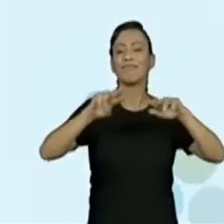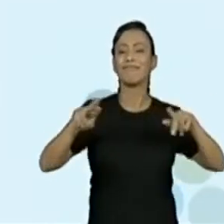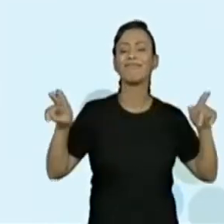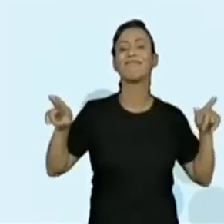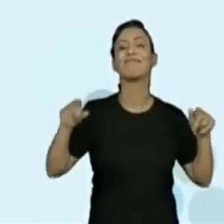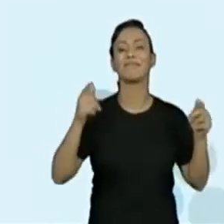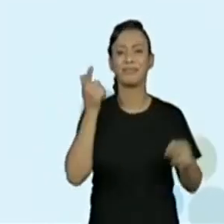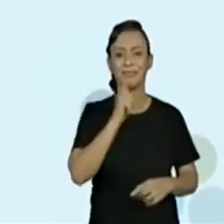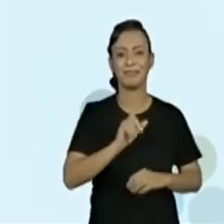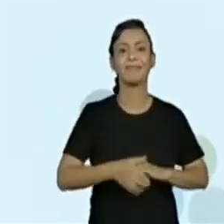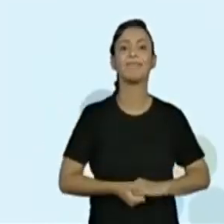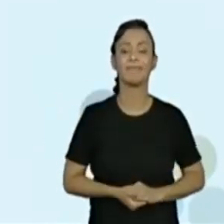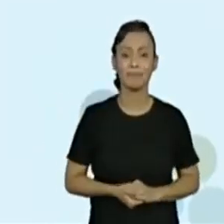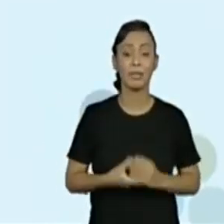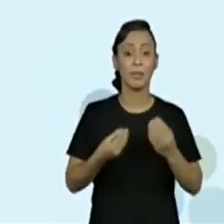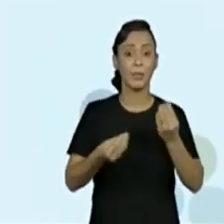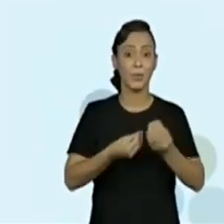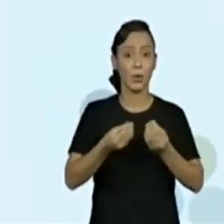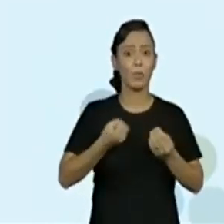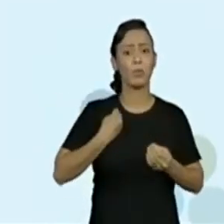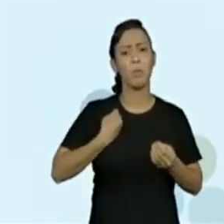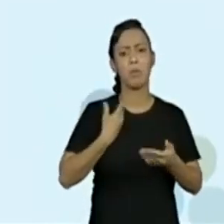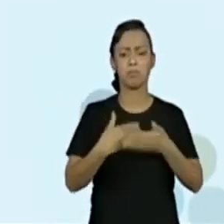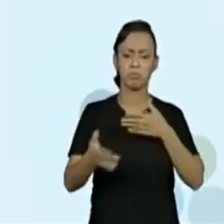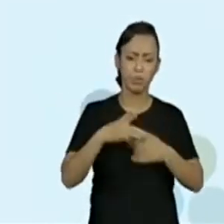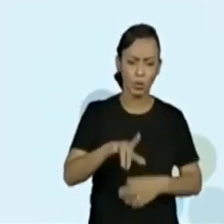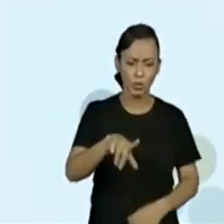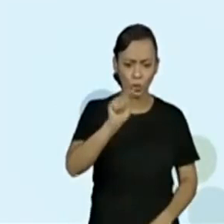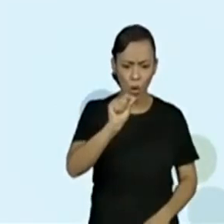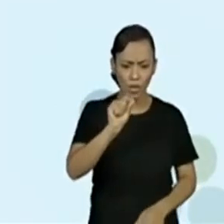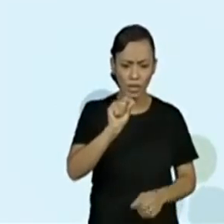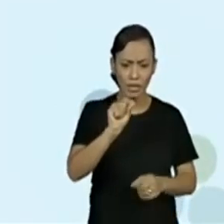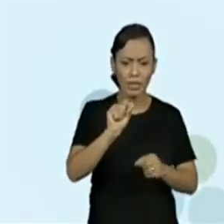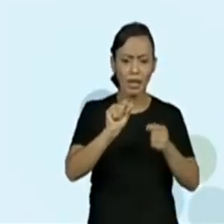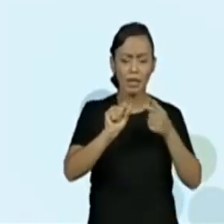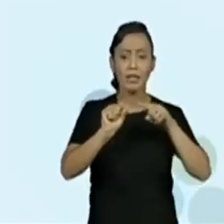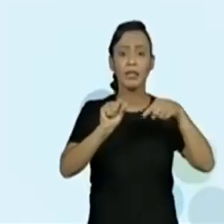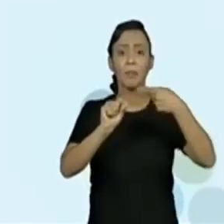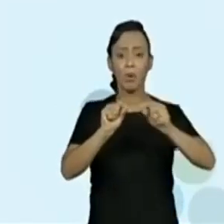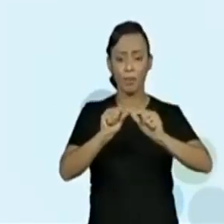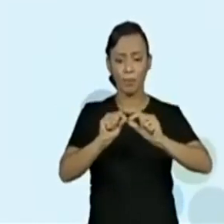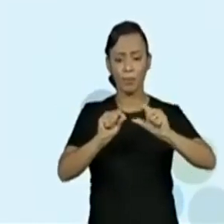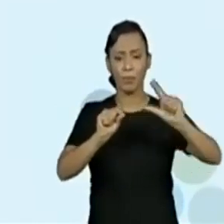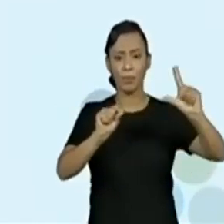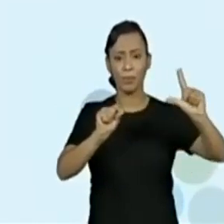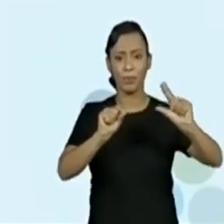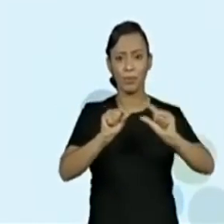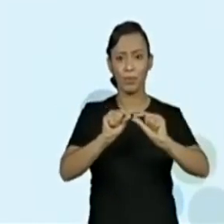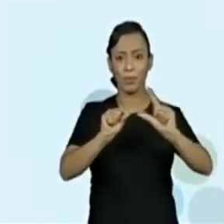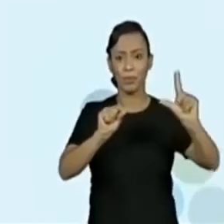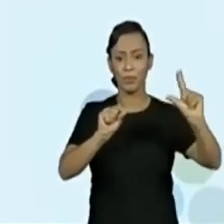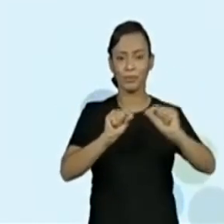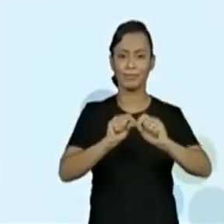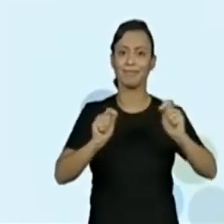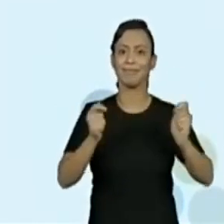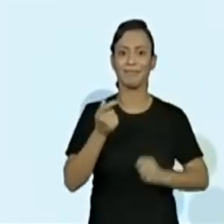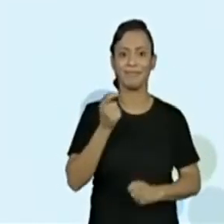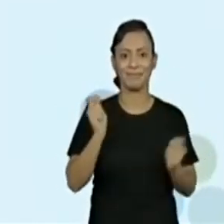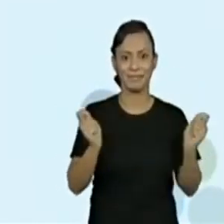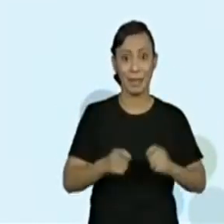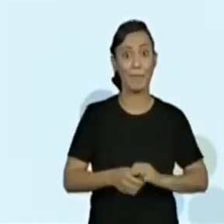menor, a partir de um número qualquer, utilizando uma regularidade